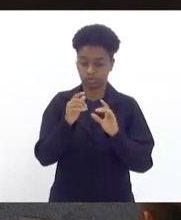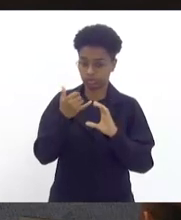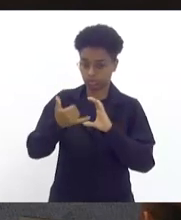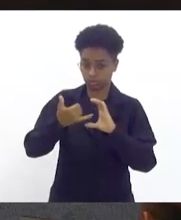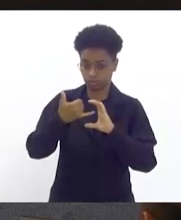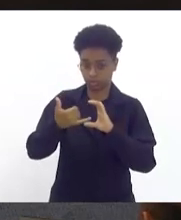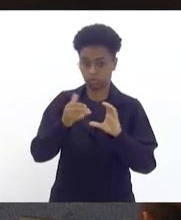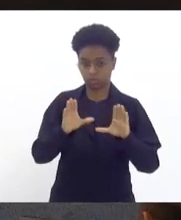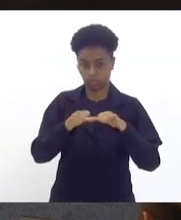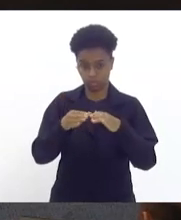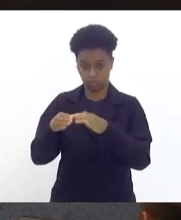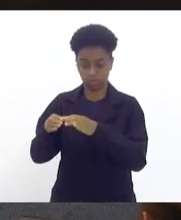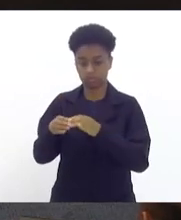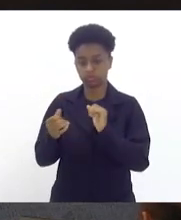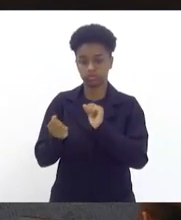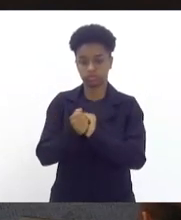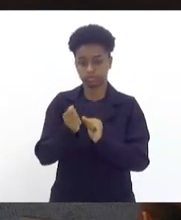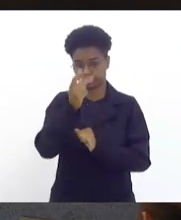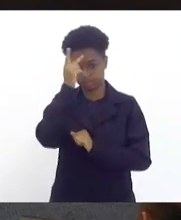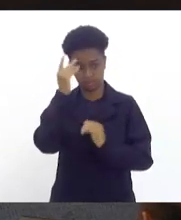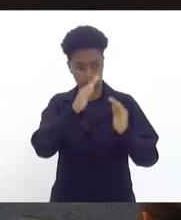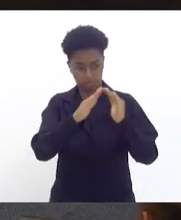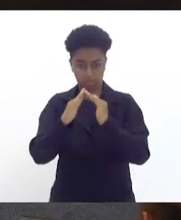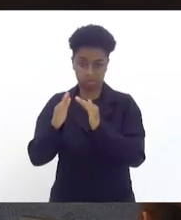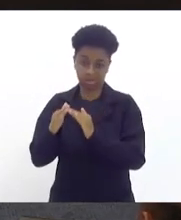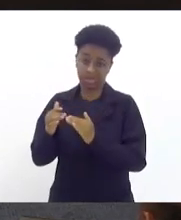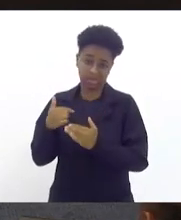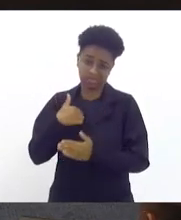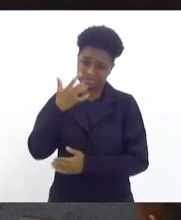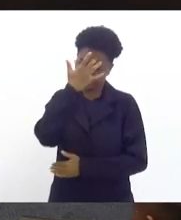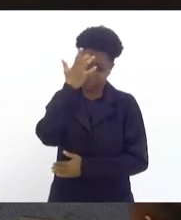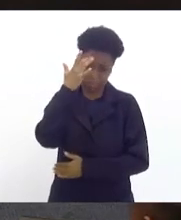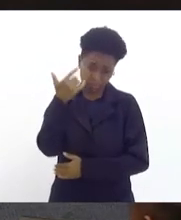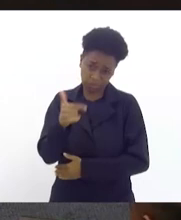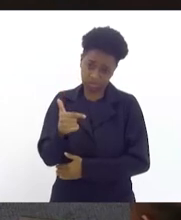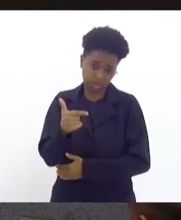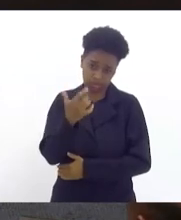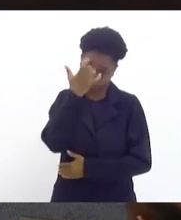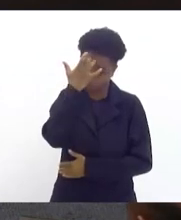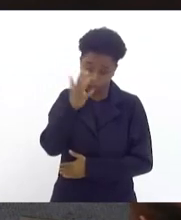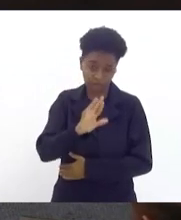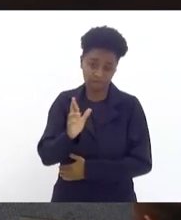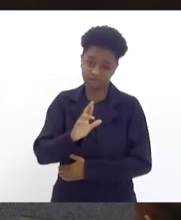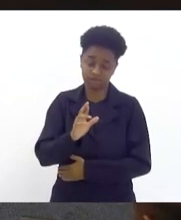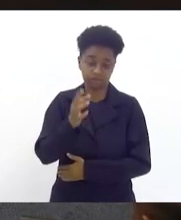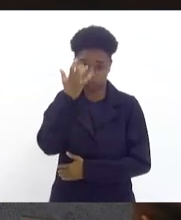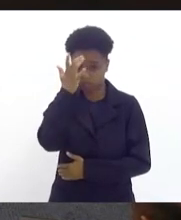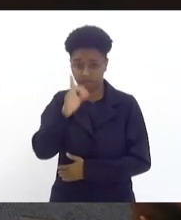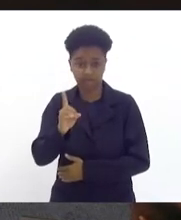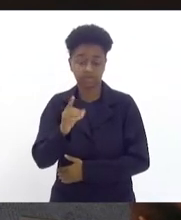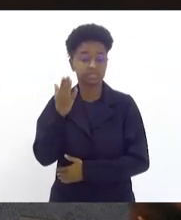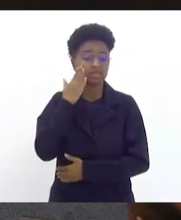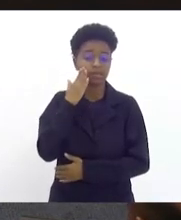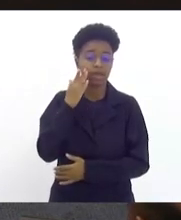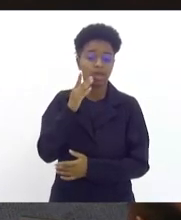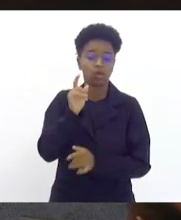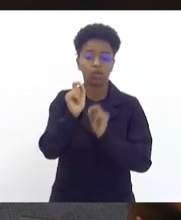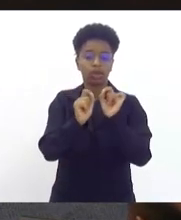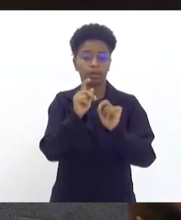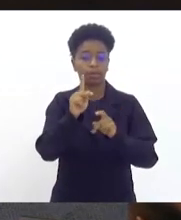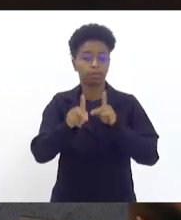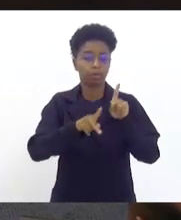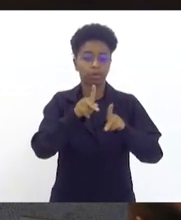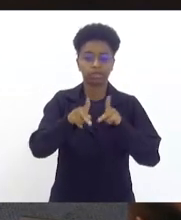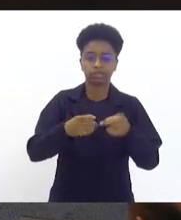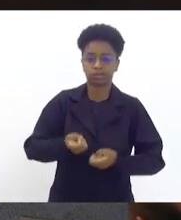saúde mental isso tira assim não é fácil fazer parte ouvindo ali tudo que o povo fala mas é